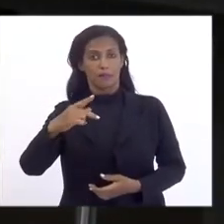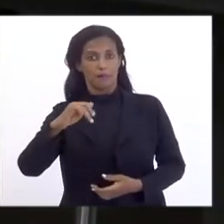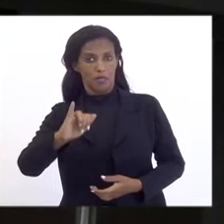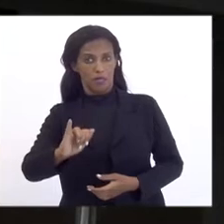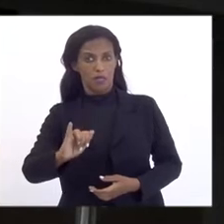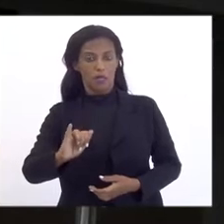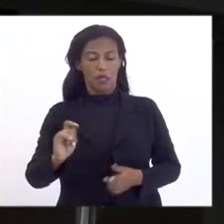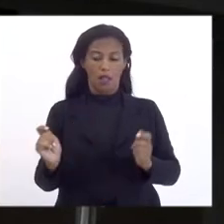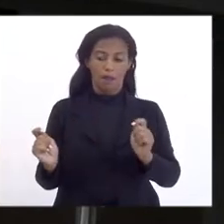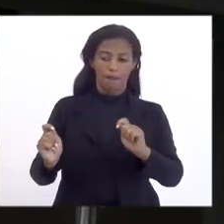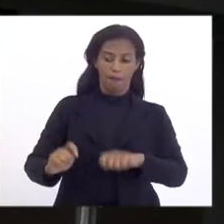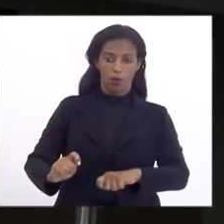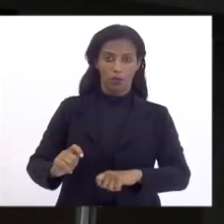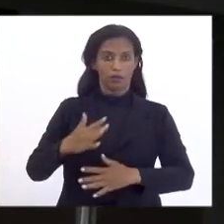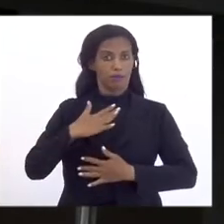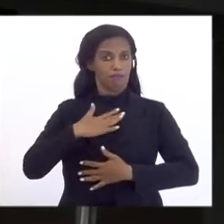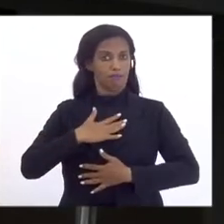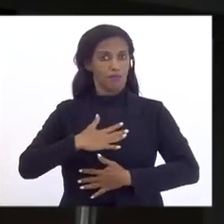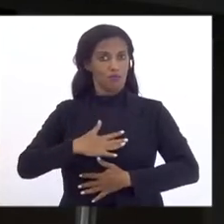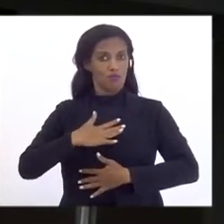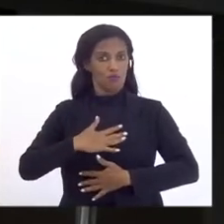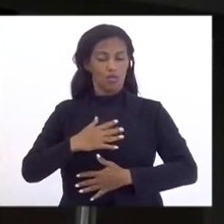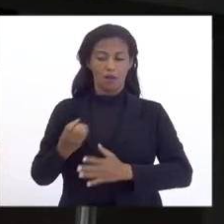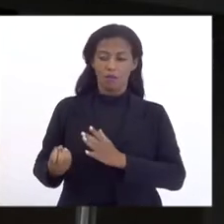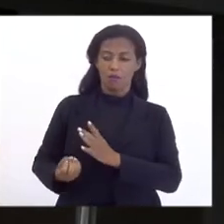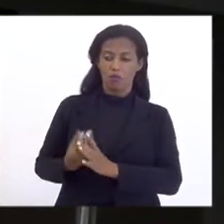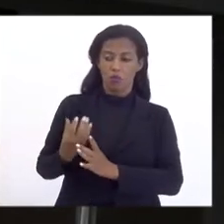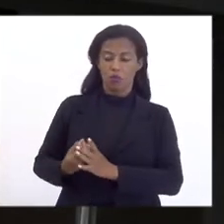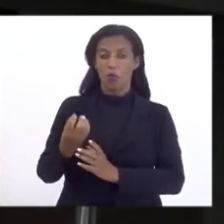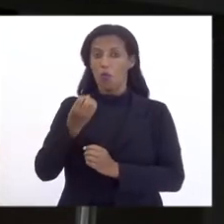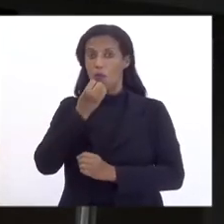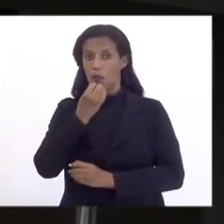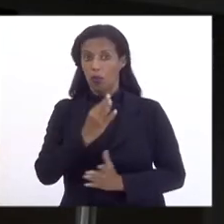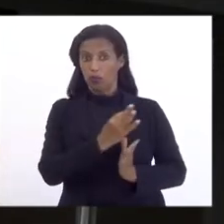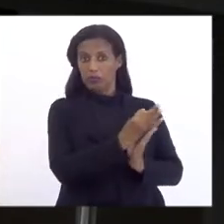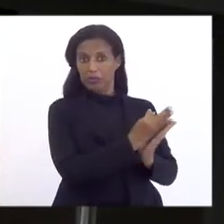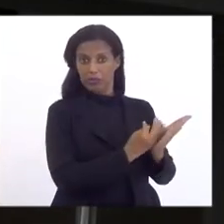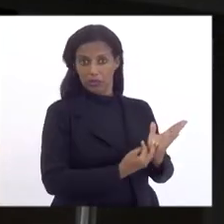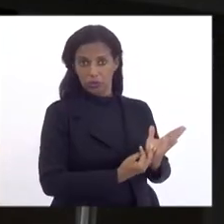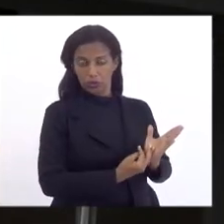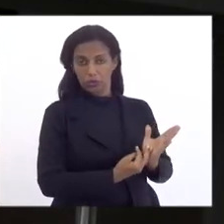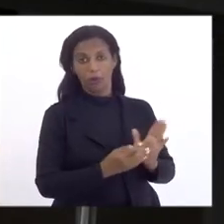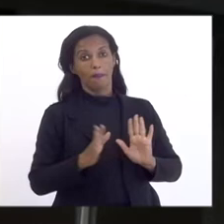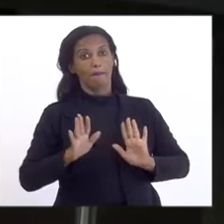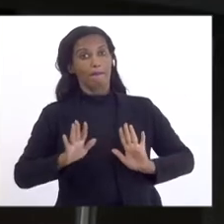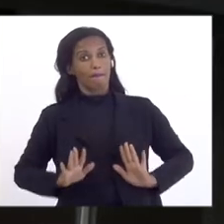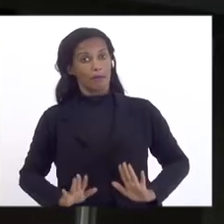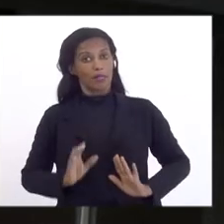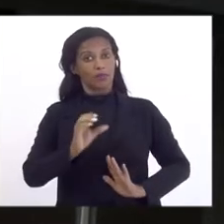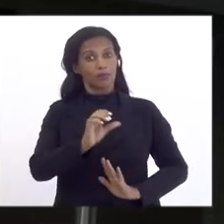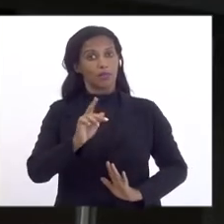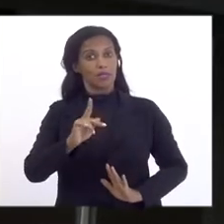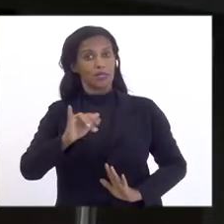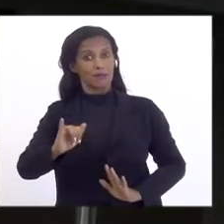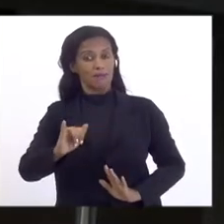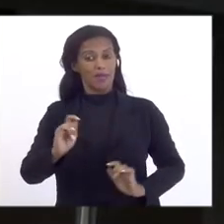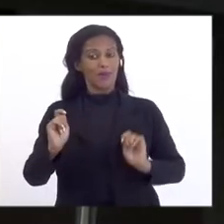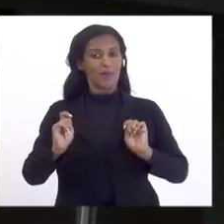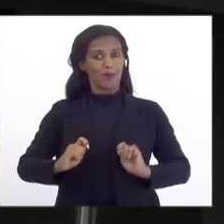ser tranquila, produzir um bom relatório, mas uma CPI também pode